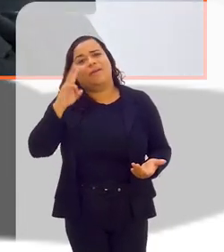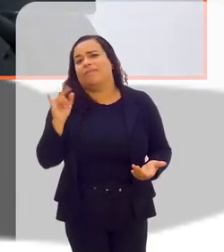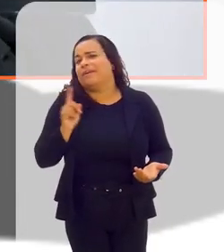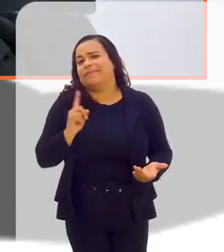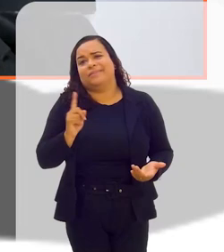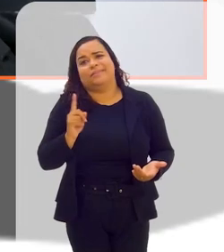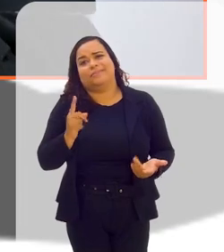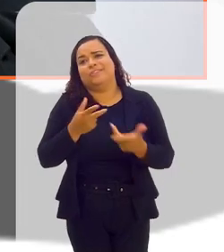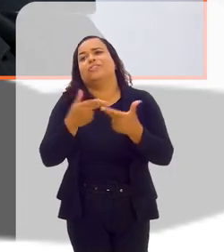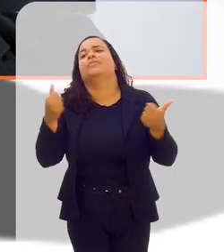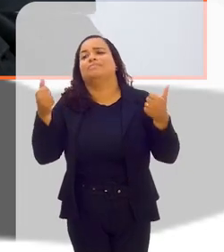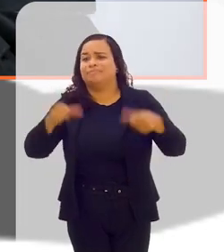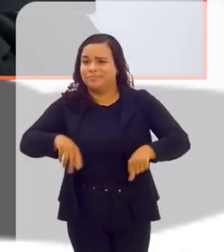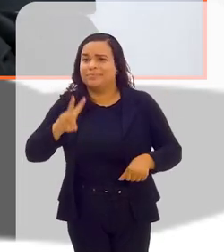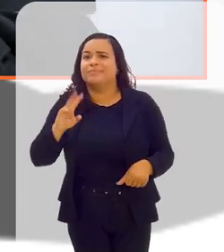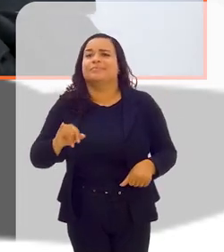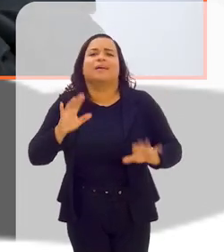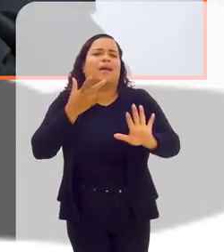A coisa não vai melhorar.